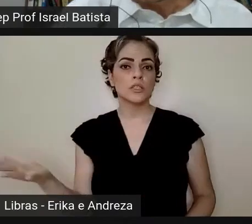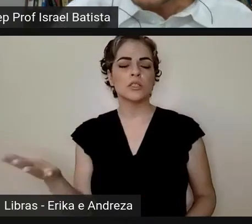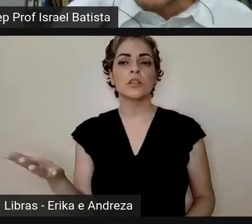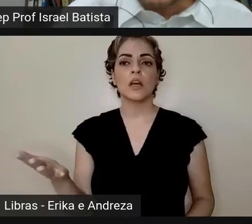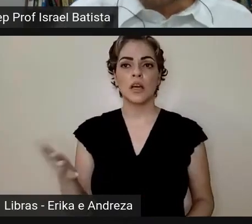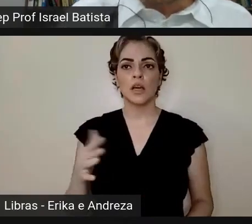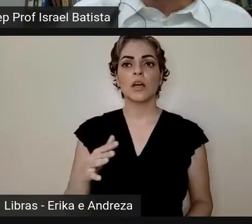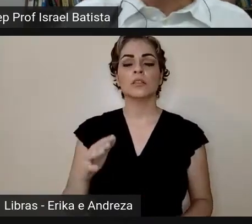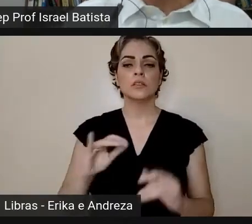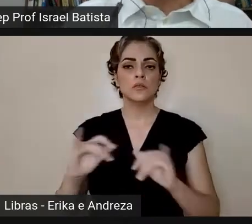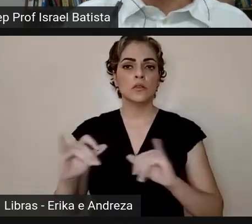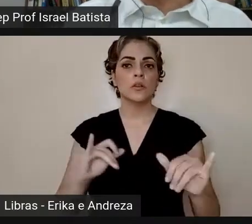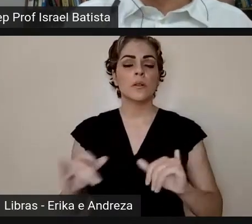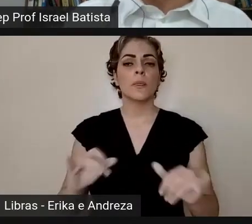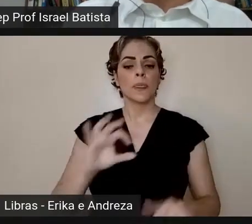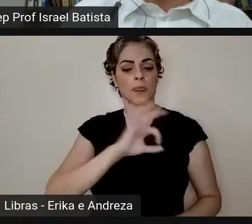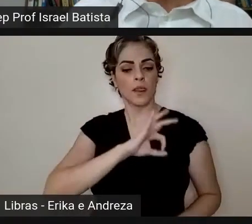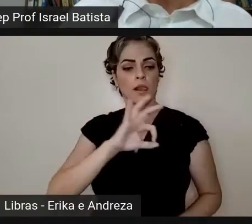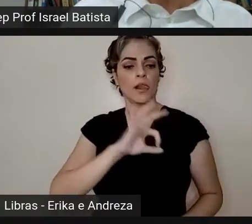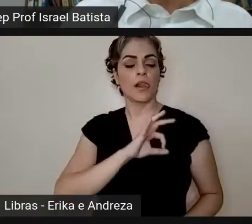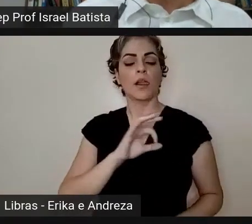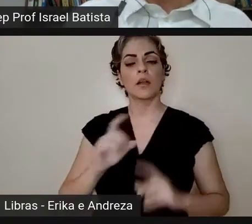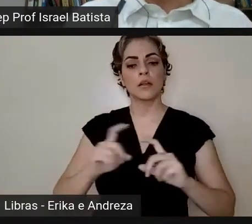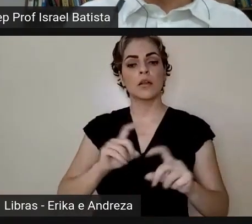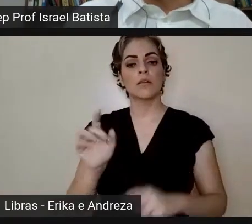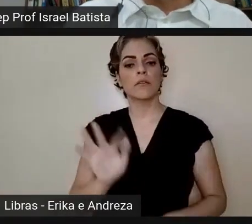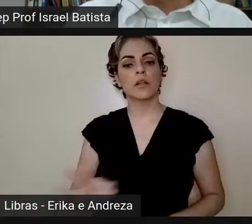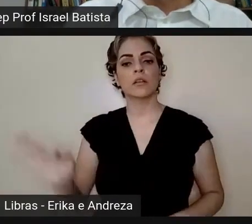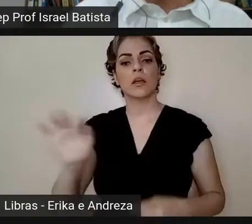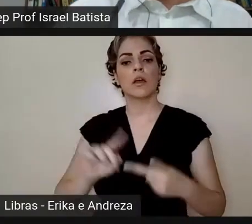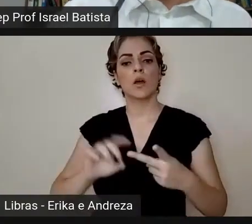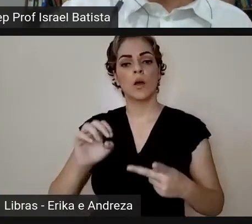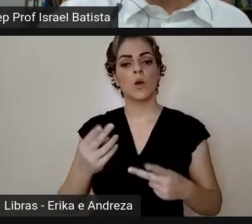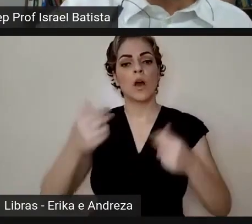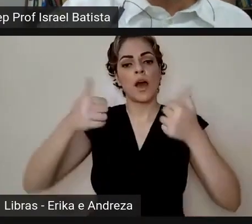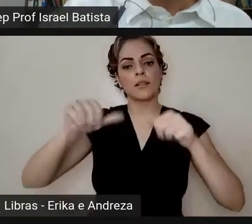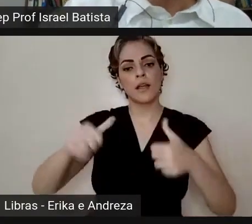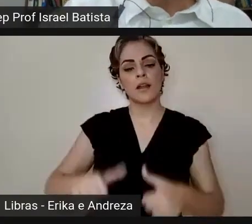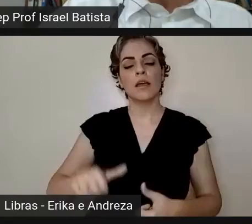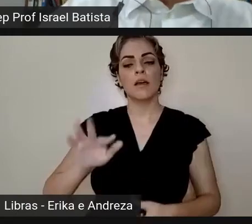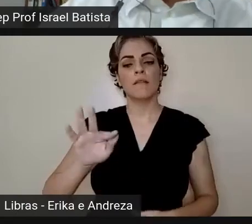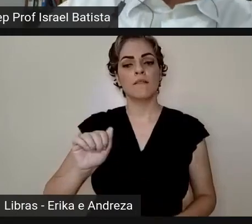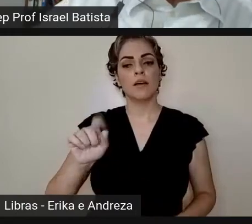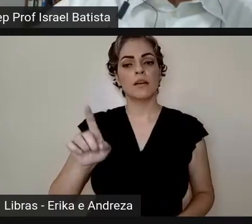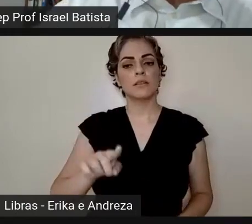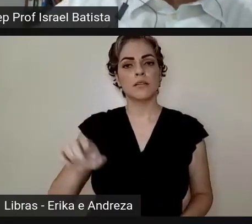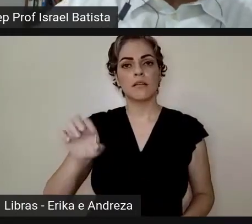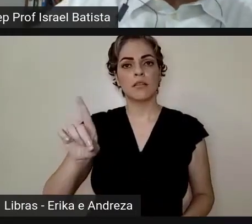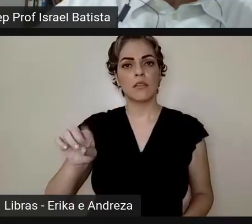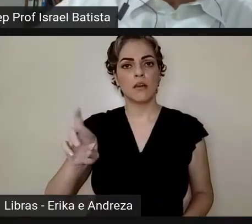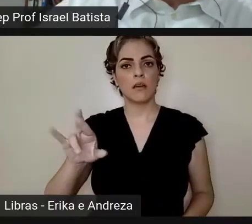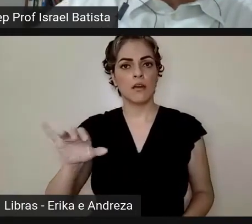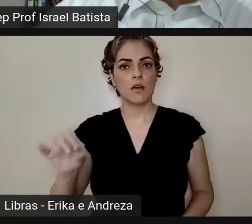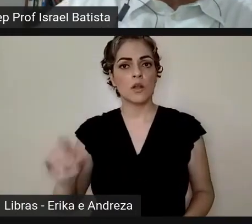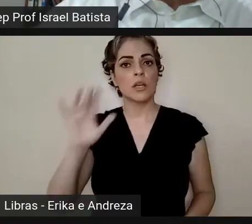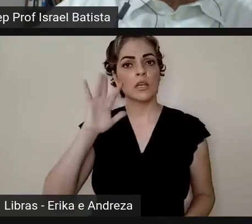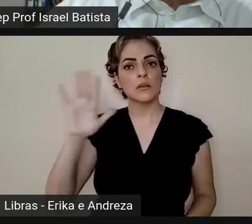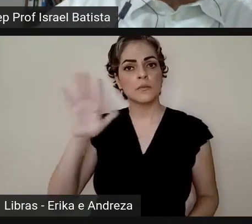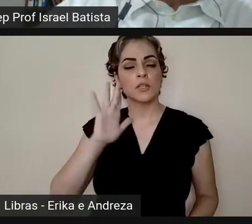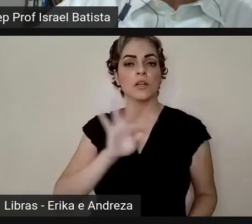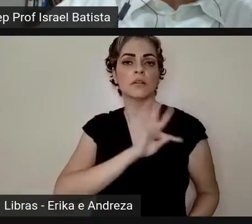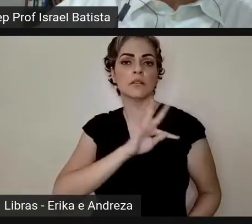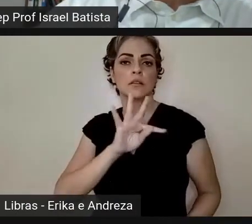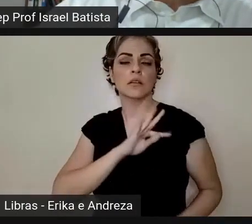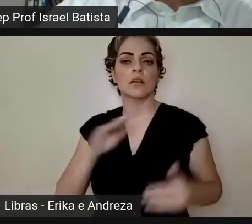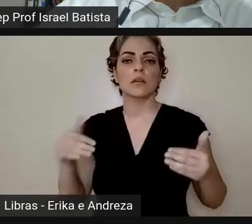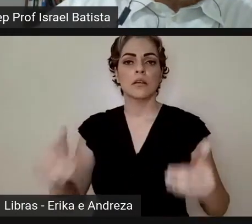agente administrativo da Polícia Federal, de um analista fazendário que auxilia na fiscalização. Você imagina um técnico do Ministério da